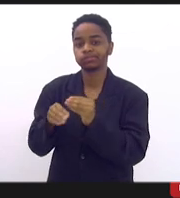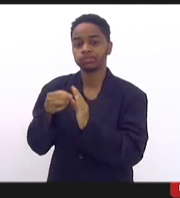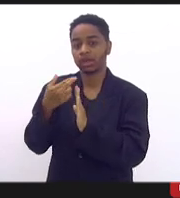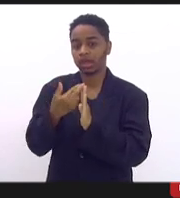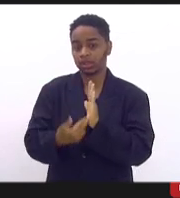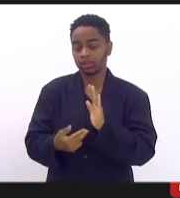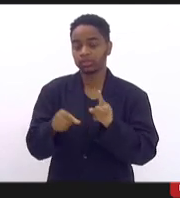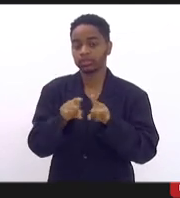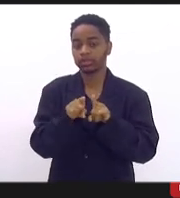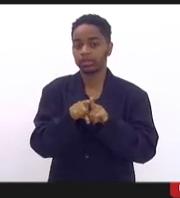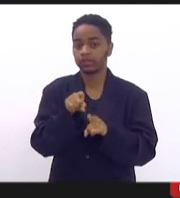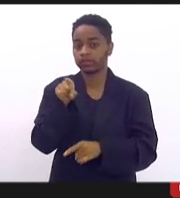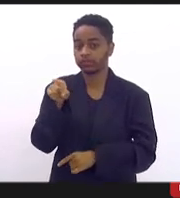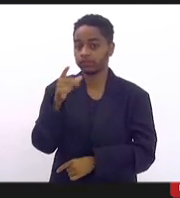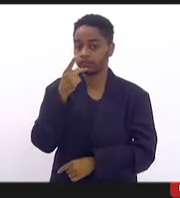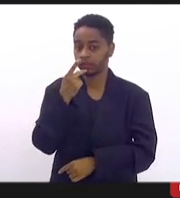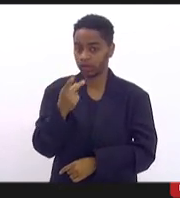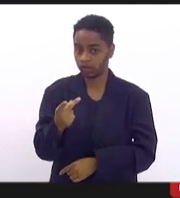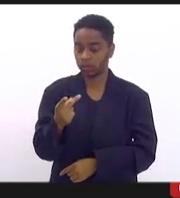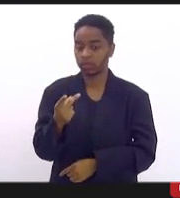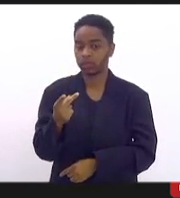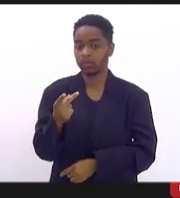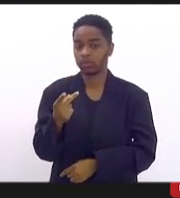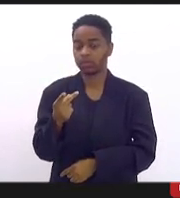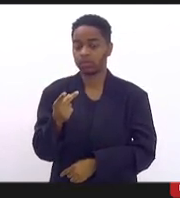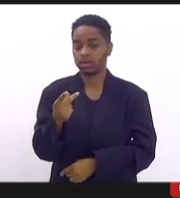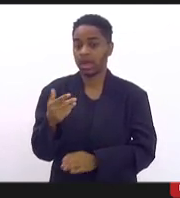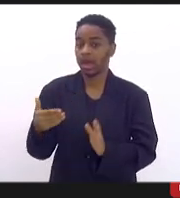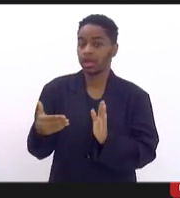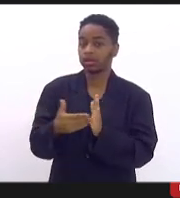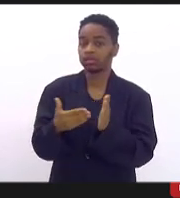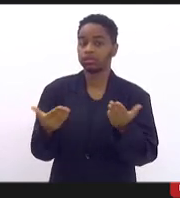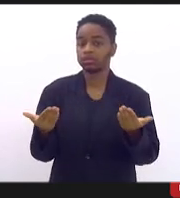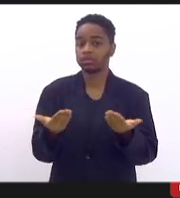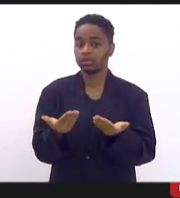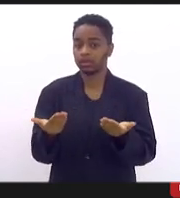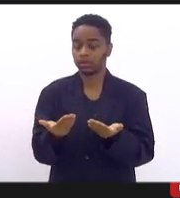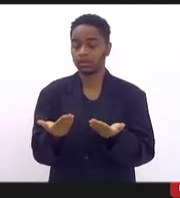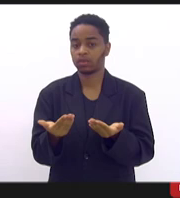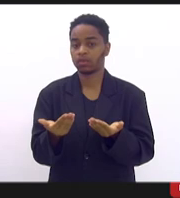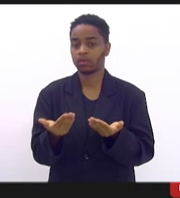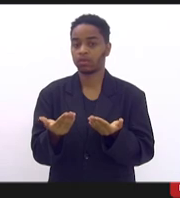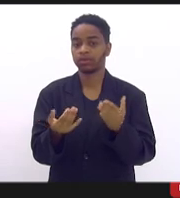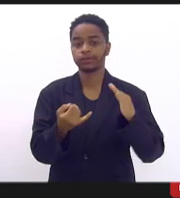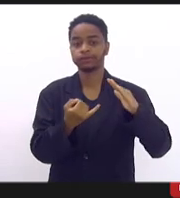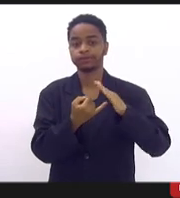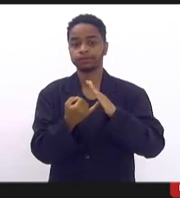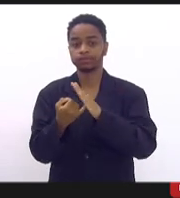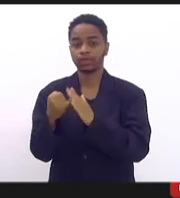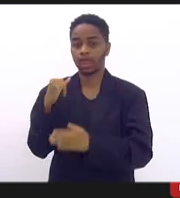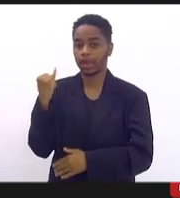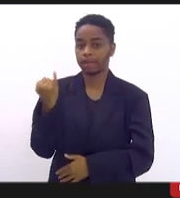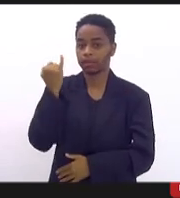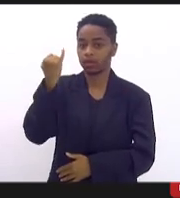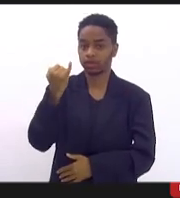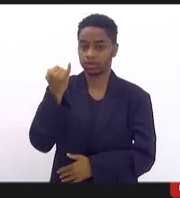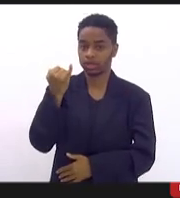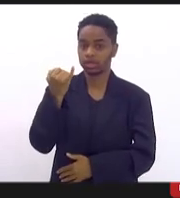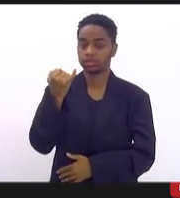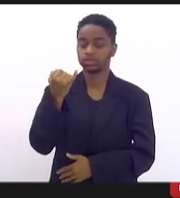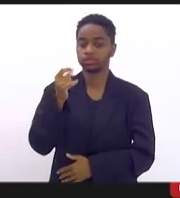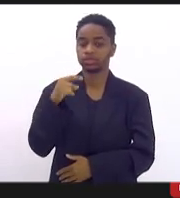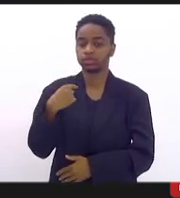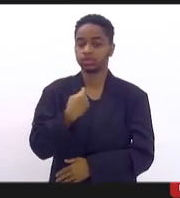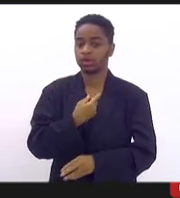E Vossa Excelência também relatou que até agora instituições importantes, né, que